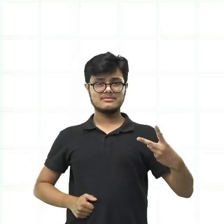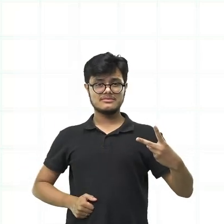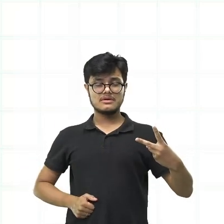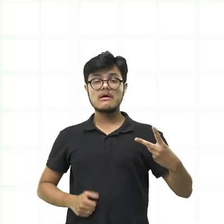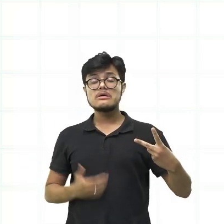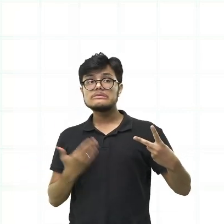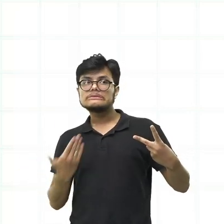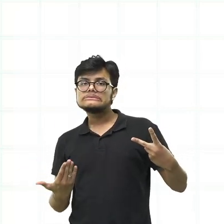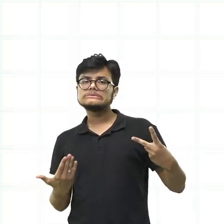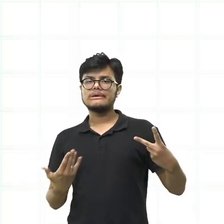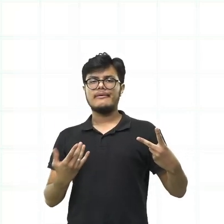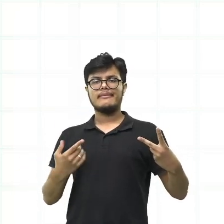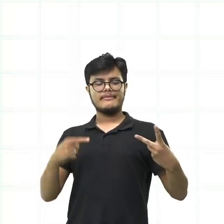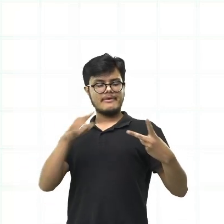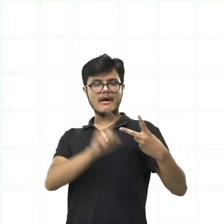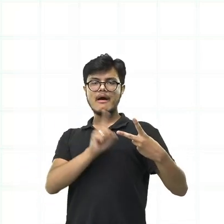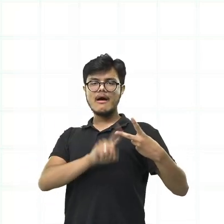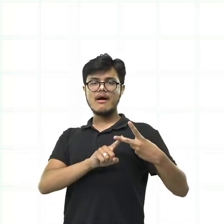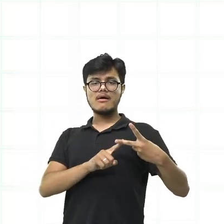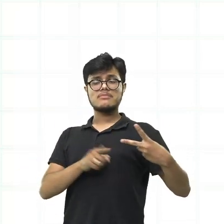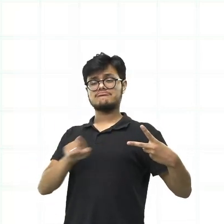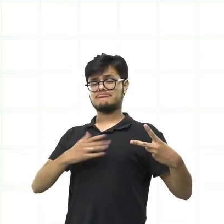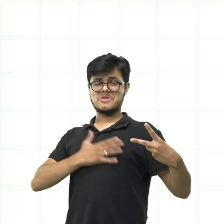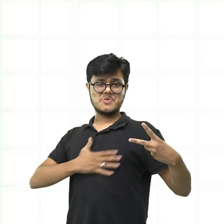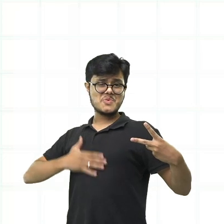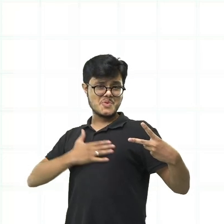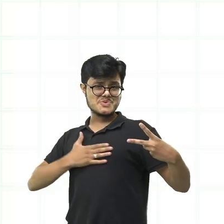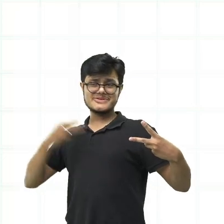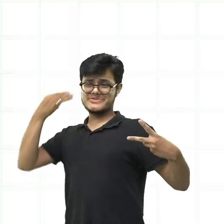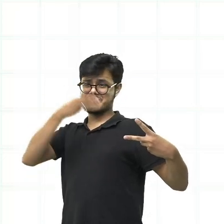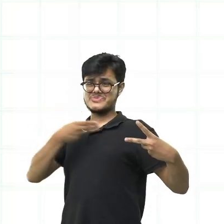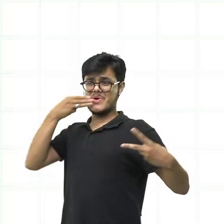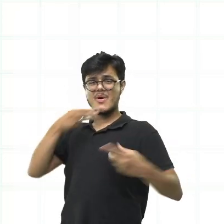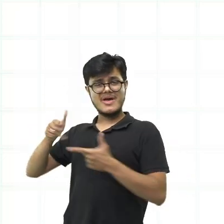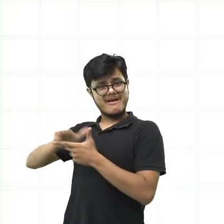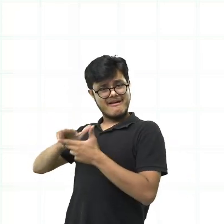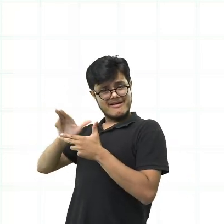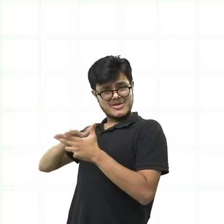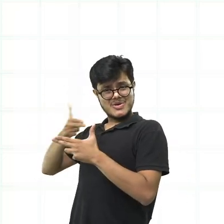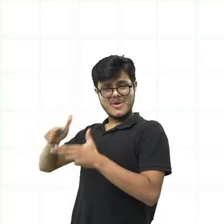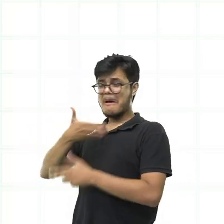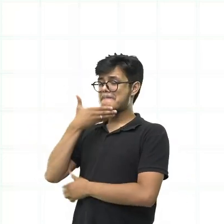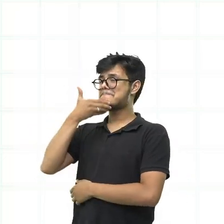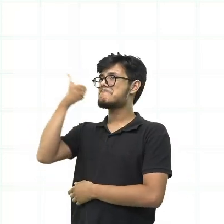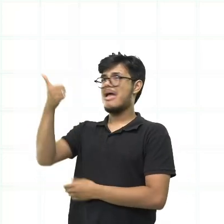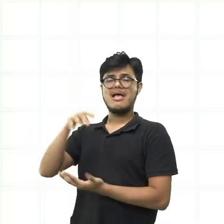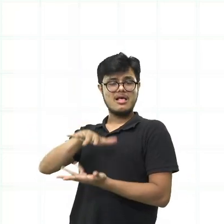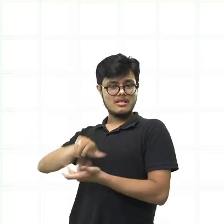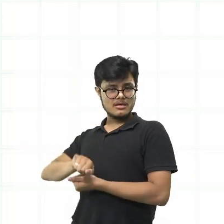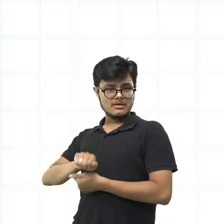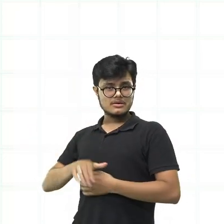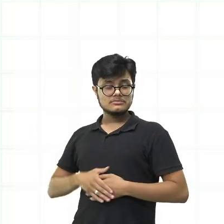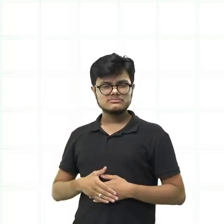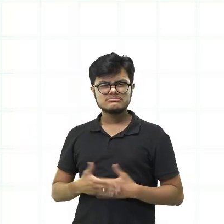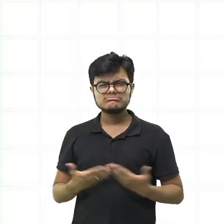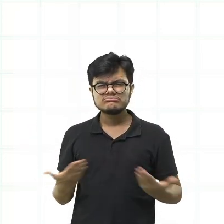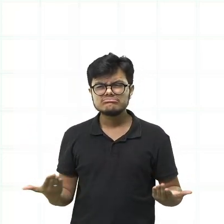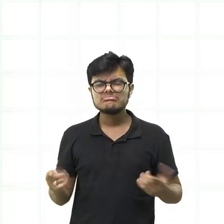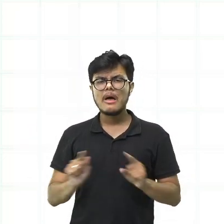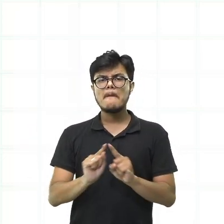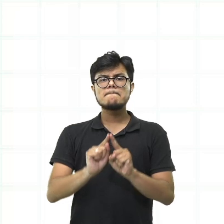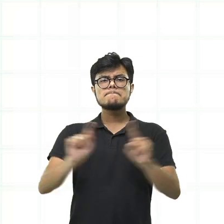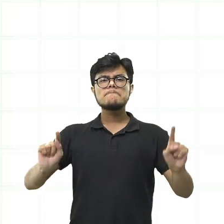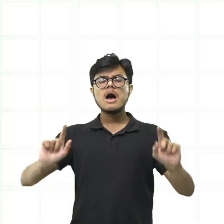É apenas alguém dizendo que gosta muito de brigadeiro, dizendo que o brigadeiro é o melhor doce do mundo. Mas qual